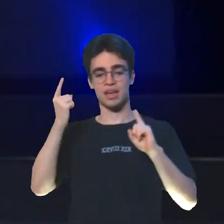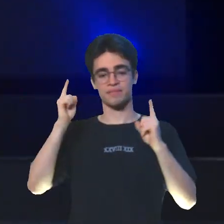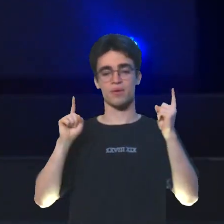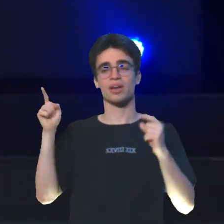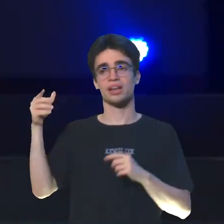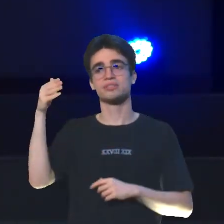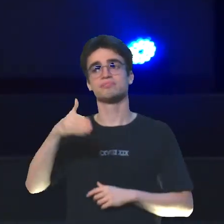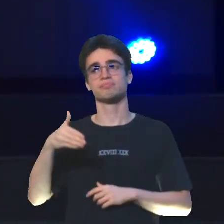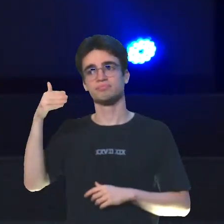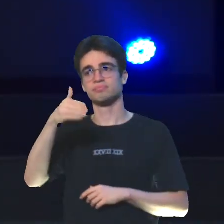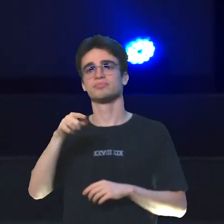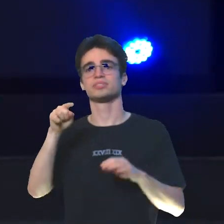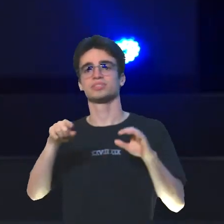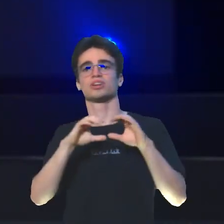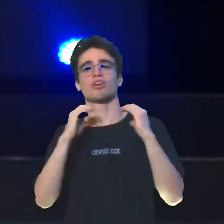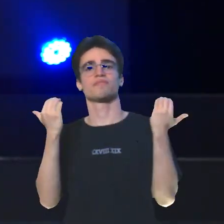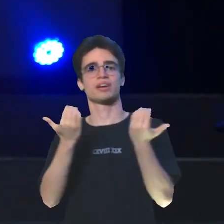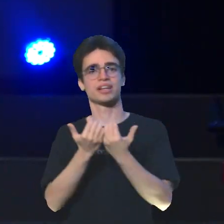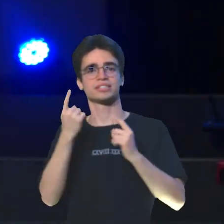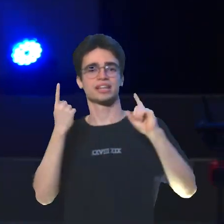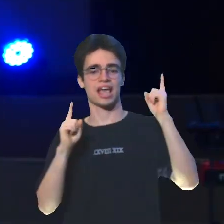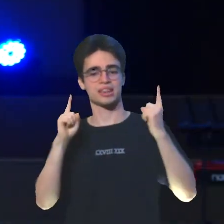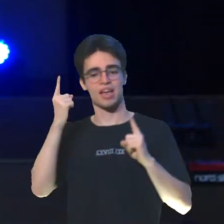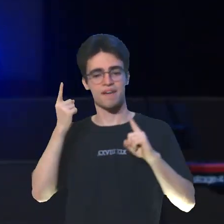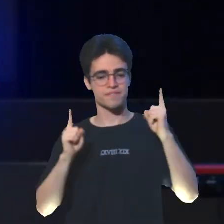conferência de carnaval.